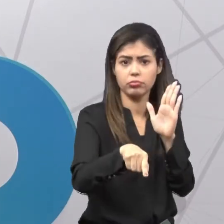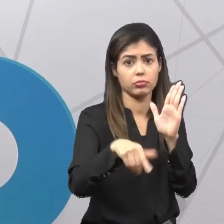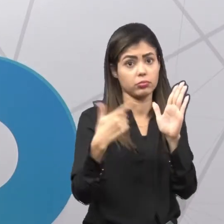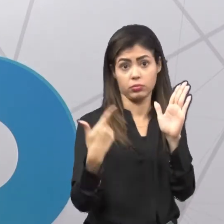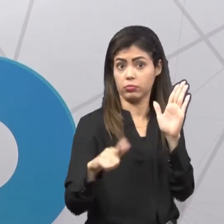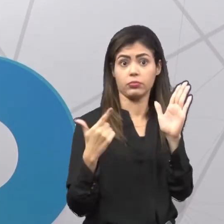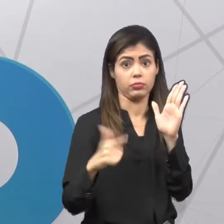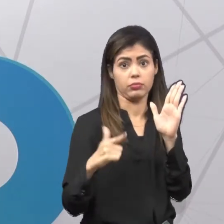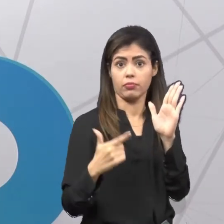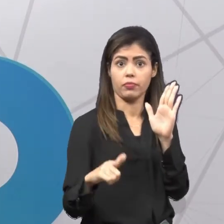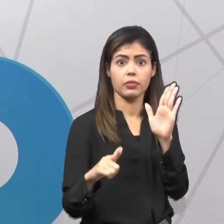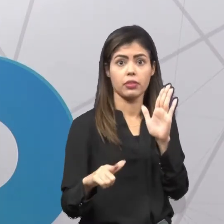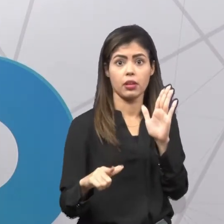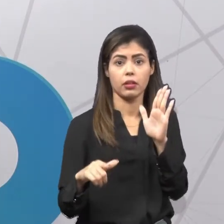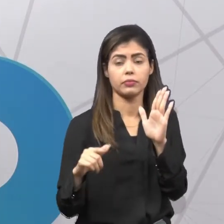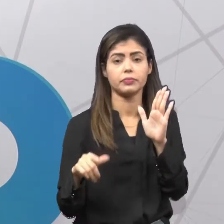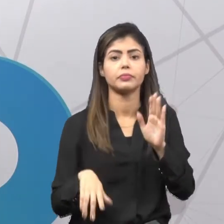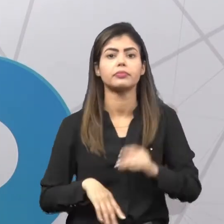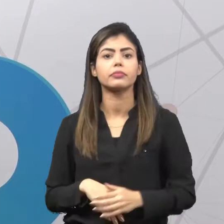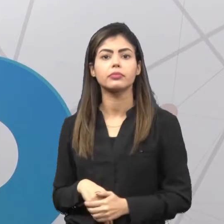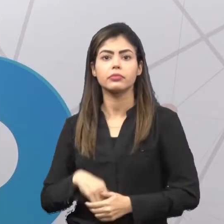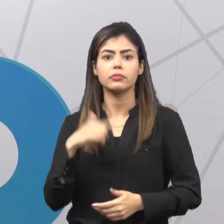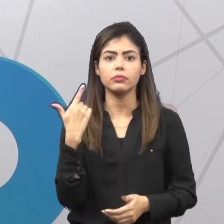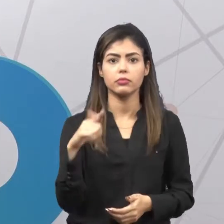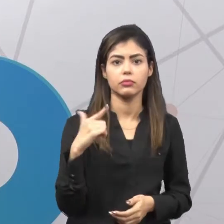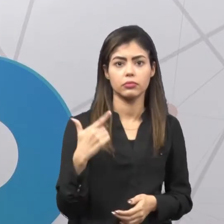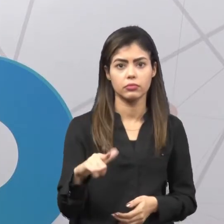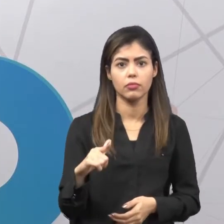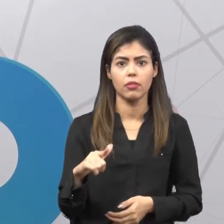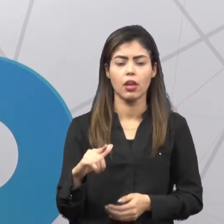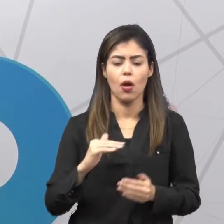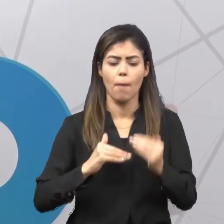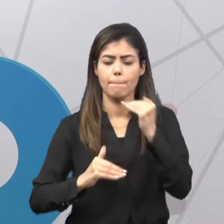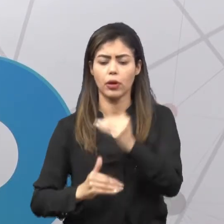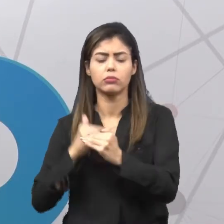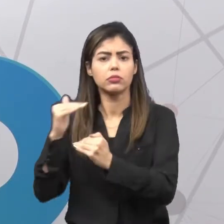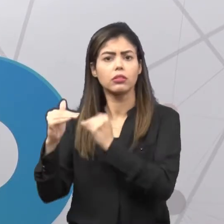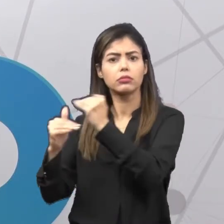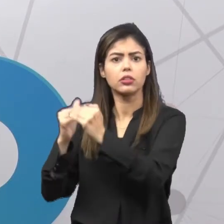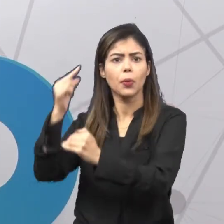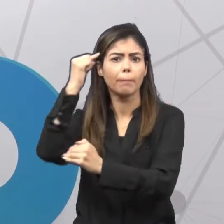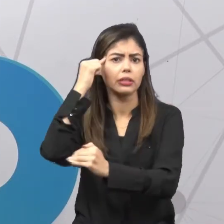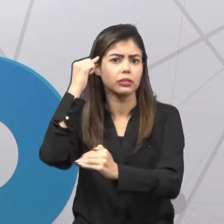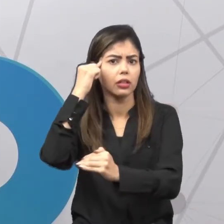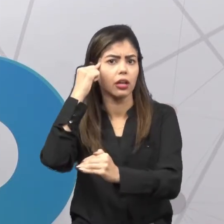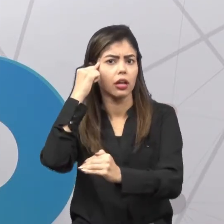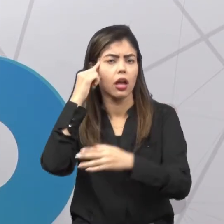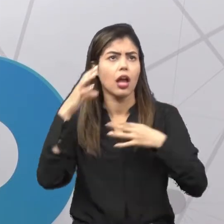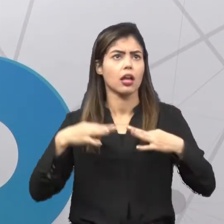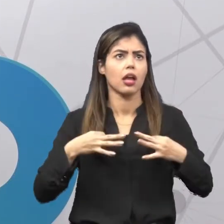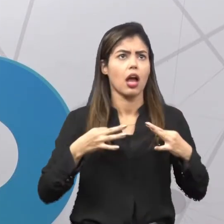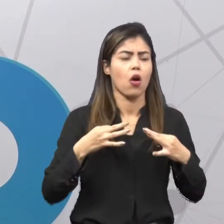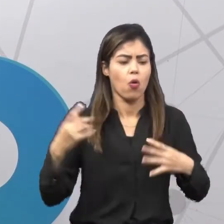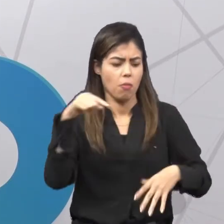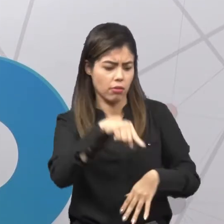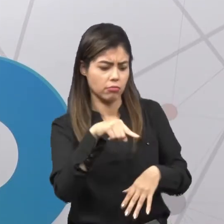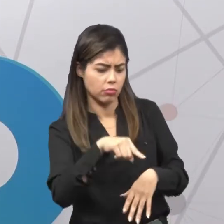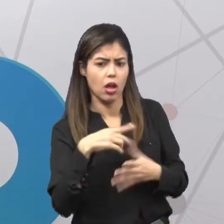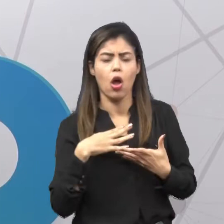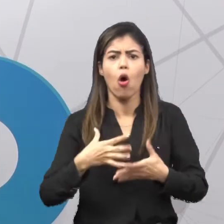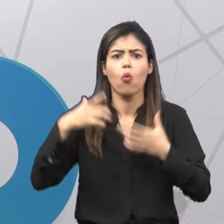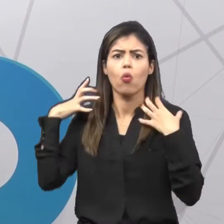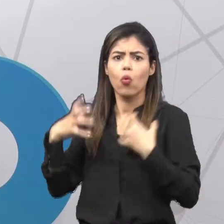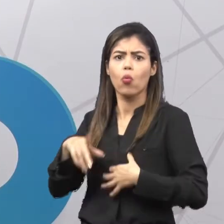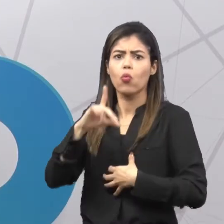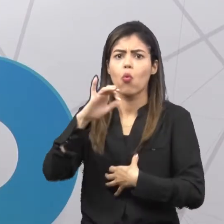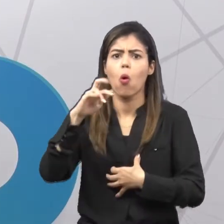pré-estabelecida, não existe mais o processo de ter que pensar, por exemplo, que a roupa vai ter que ser o